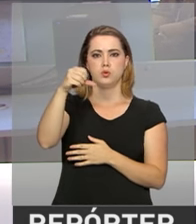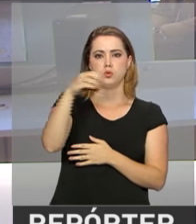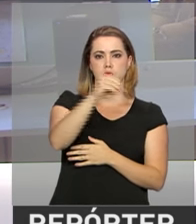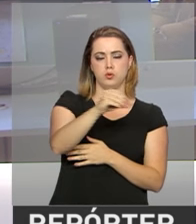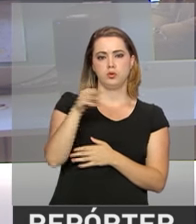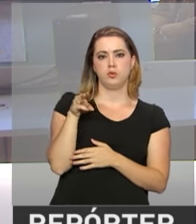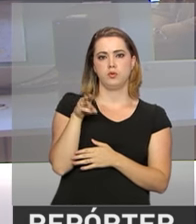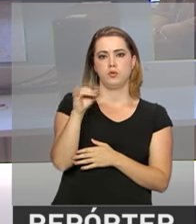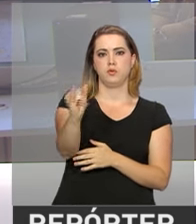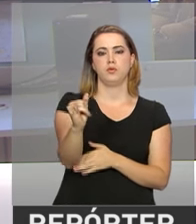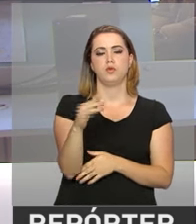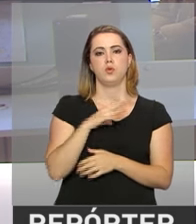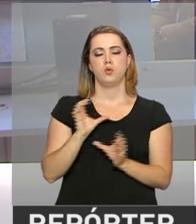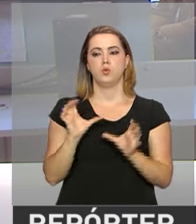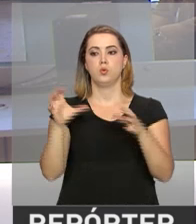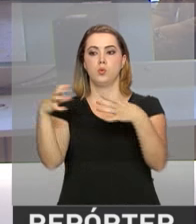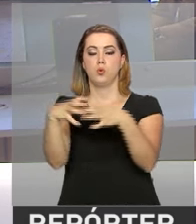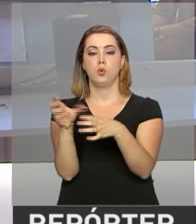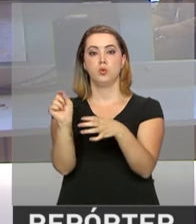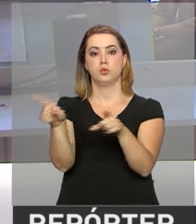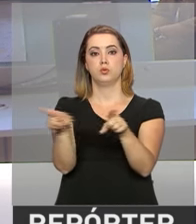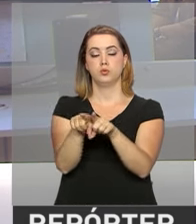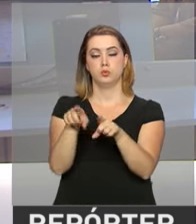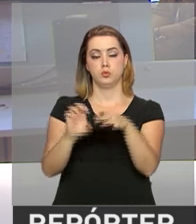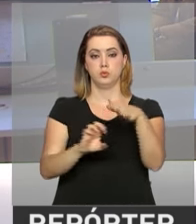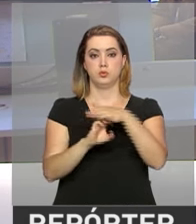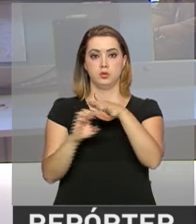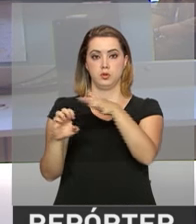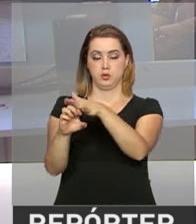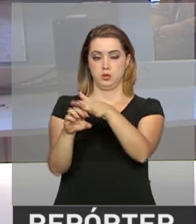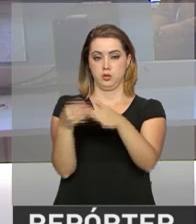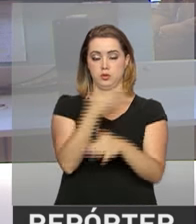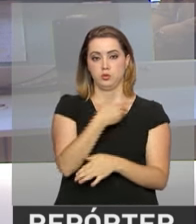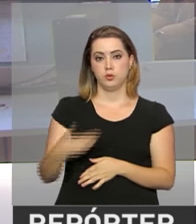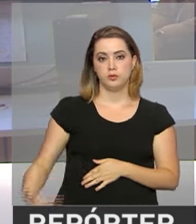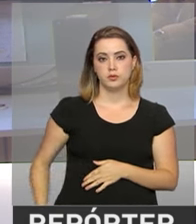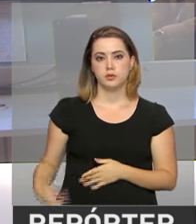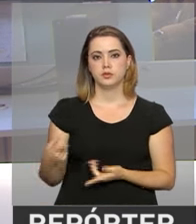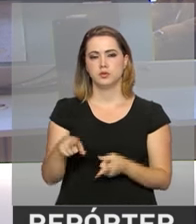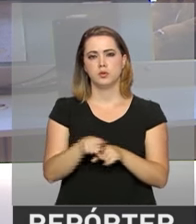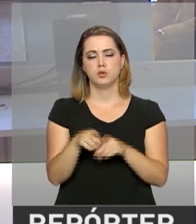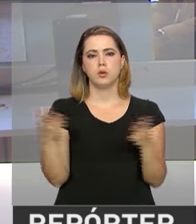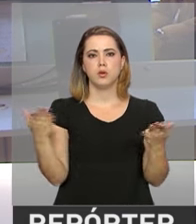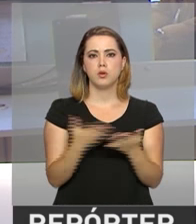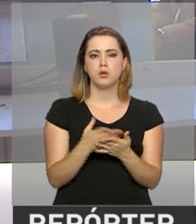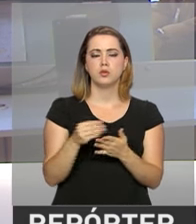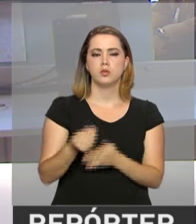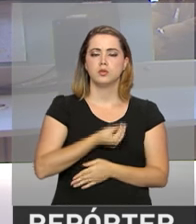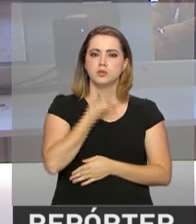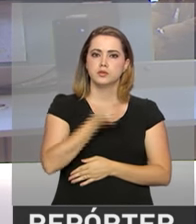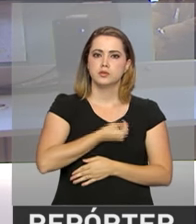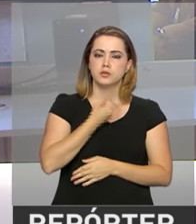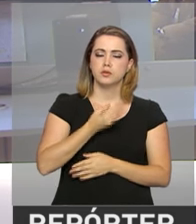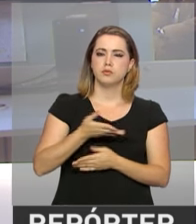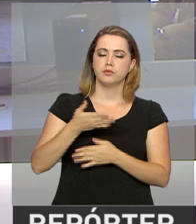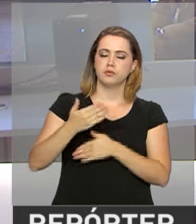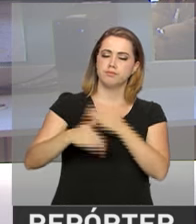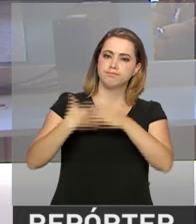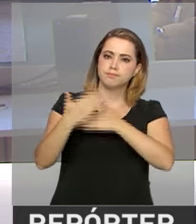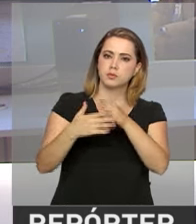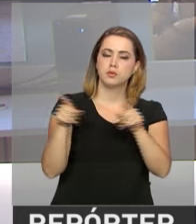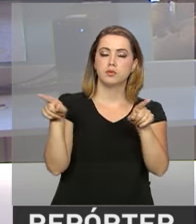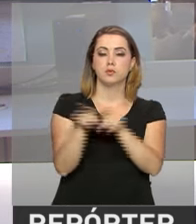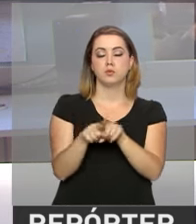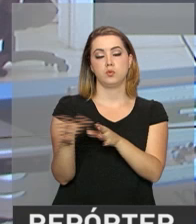Funcionários Públicos os brasileiros estão vivendo mais e enquanto cresce o número de idosos diminui o de jovens que sustentam